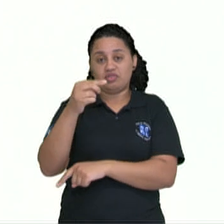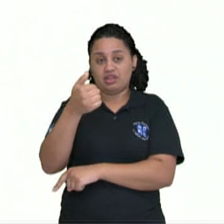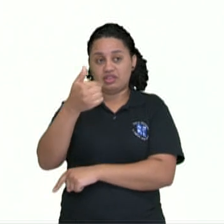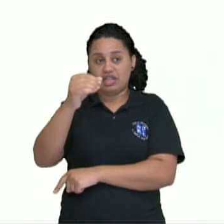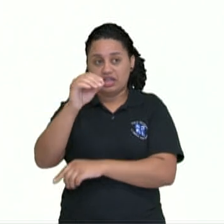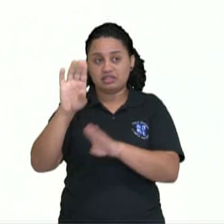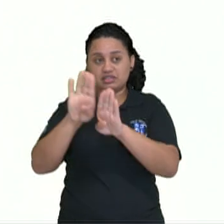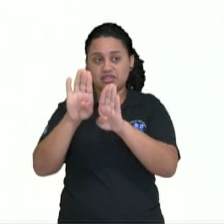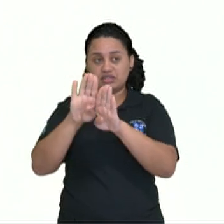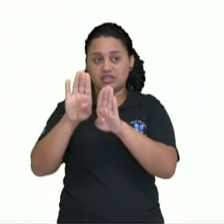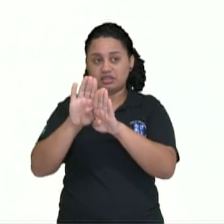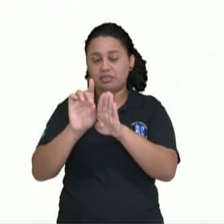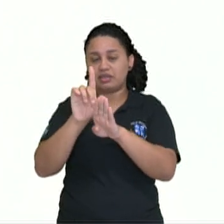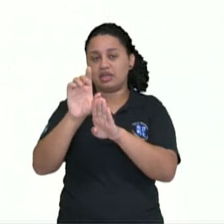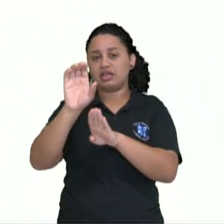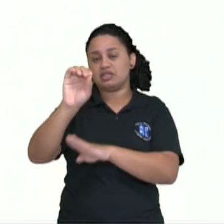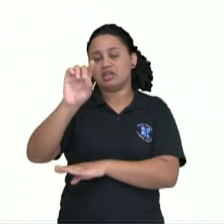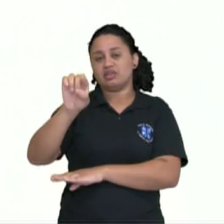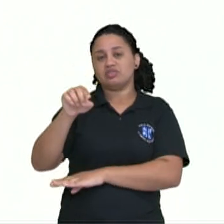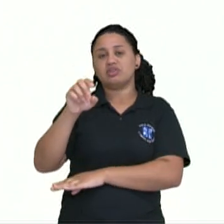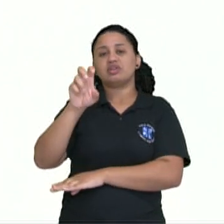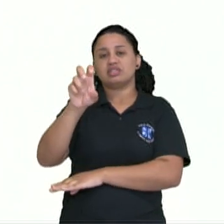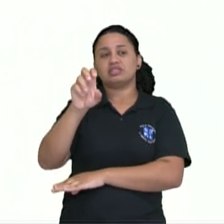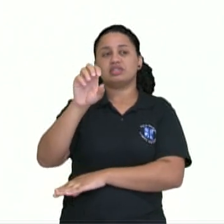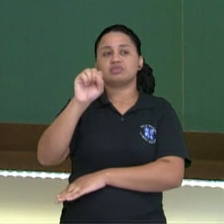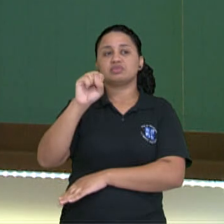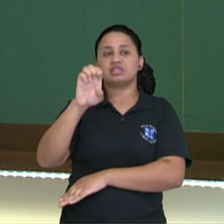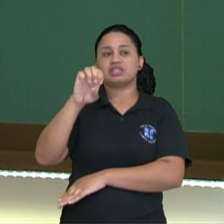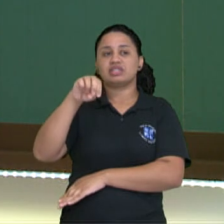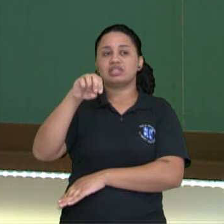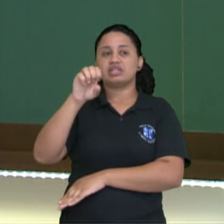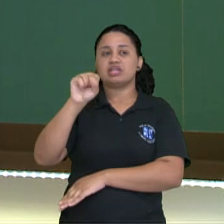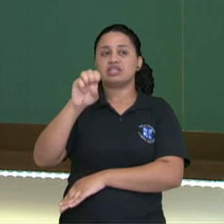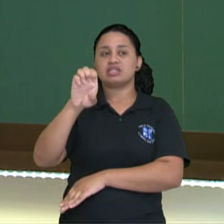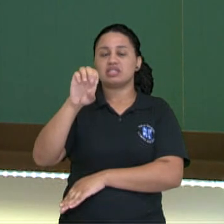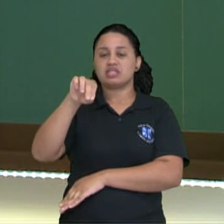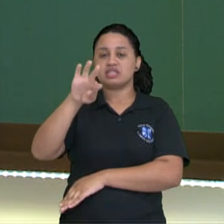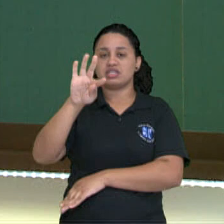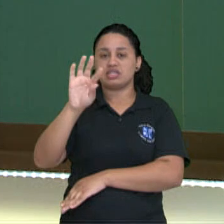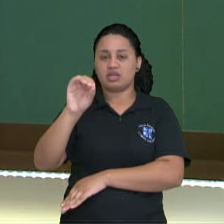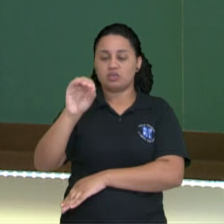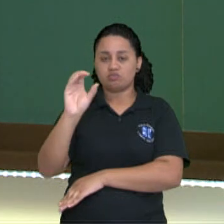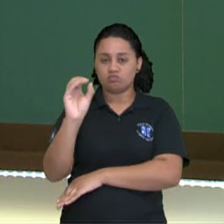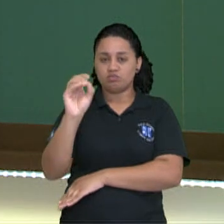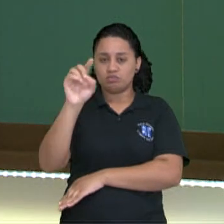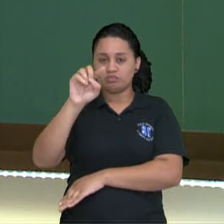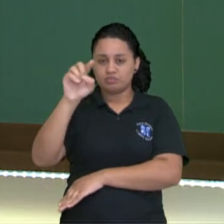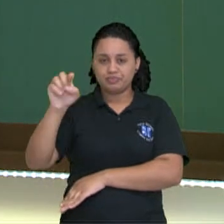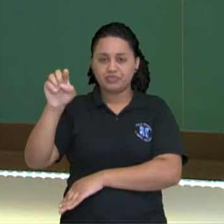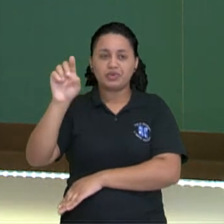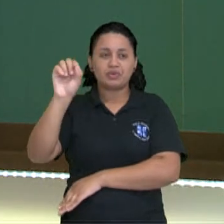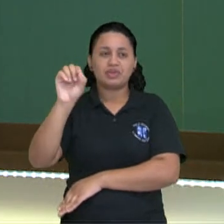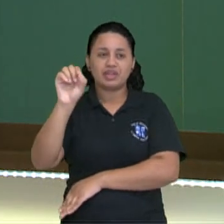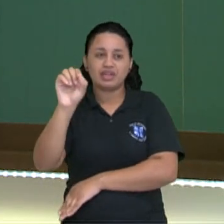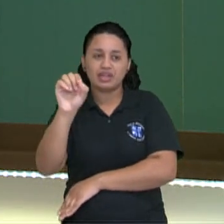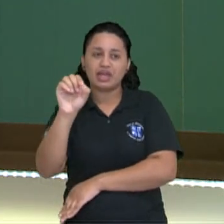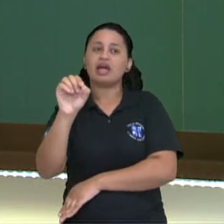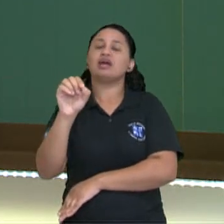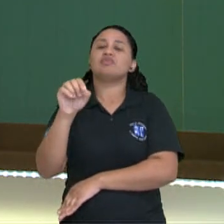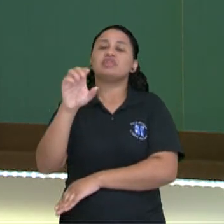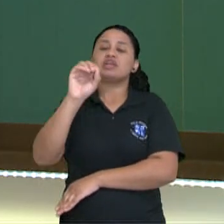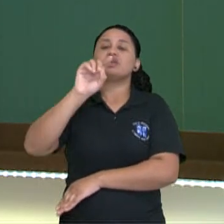0,10, vezes o seno de θ. Seno de θ, seno de 30 graus, vale 1/2. Você pode substituir